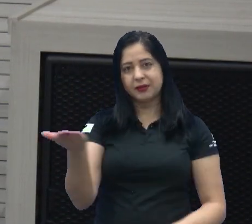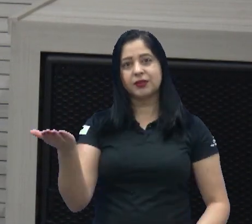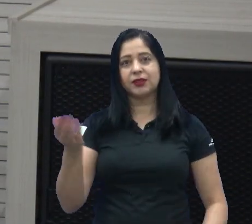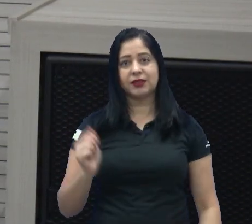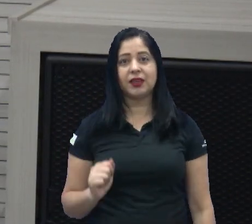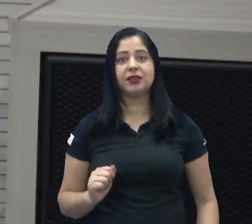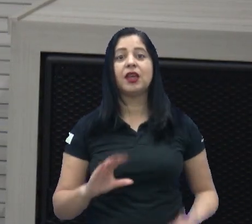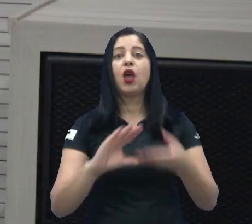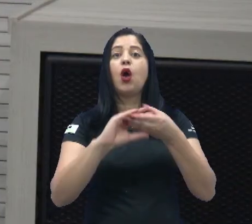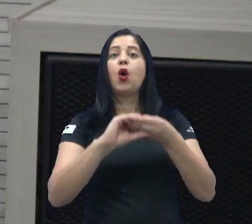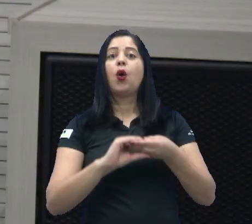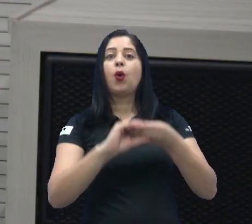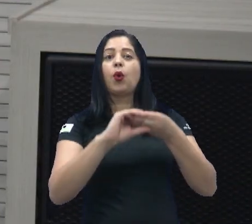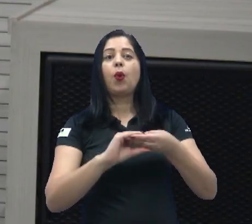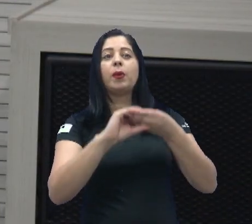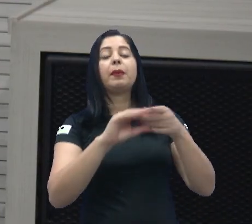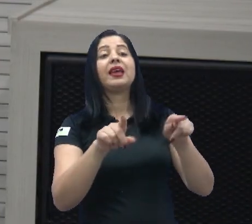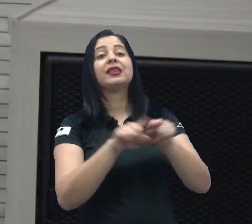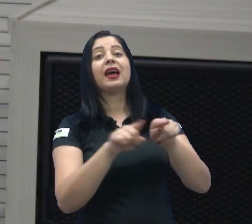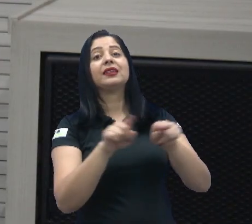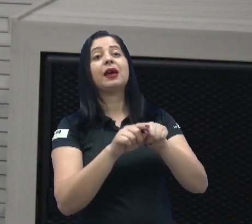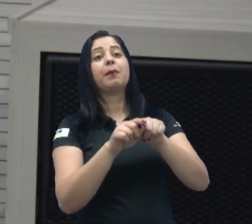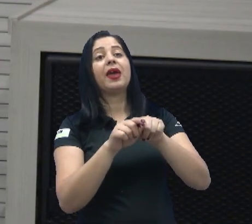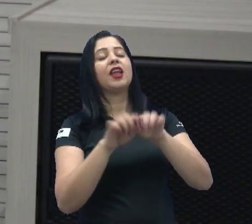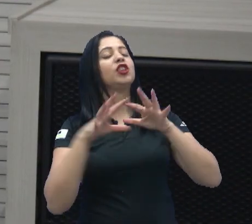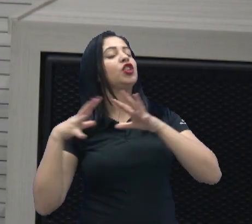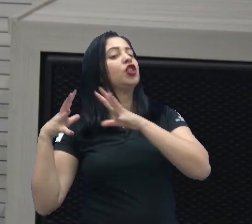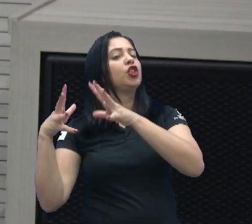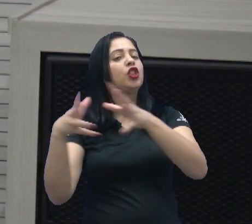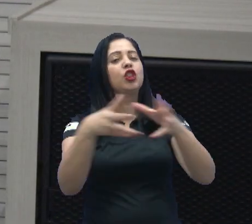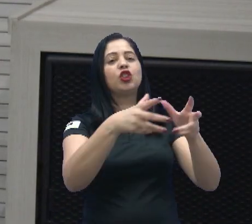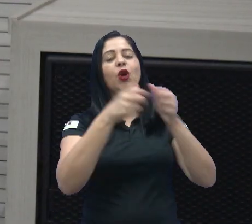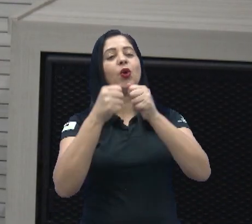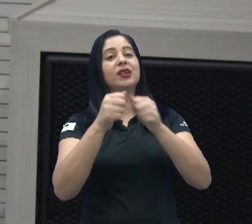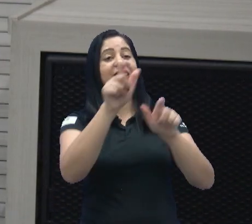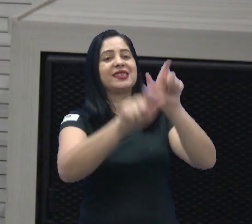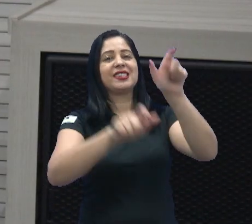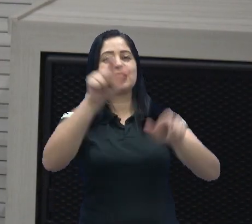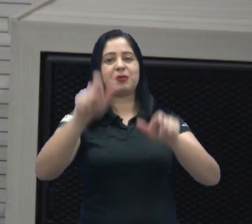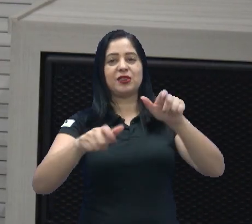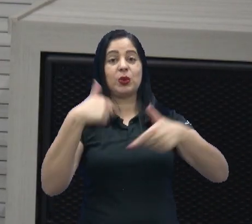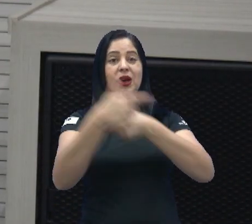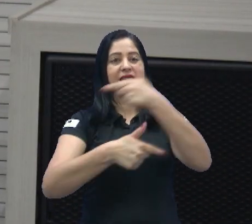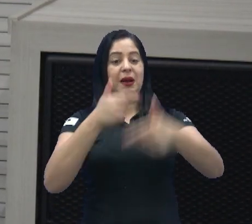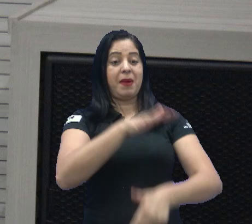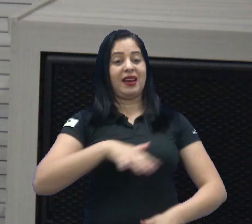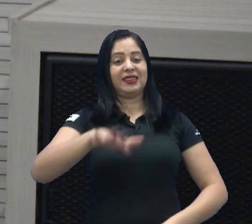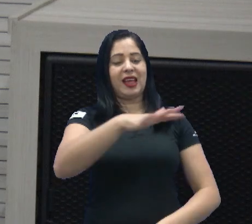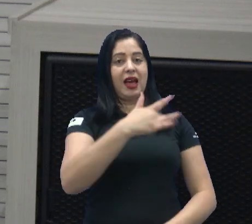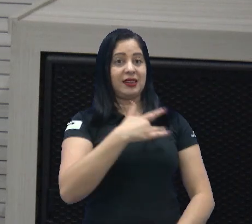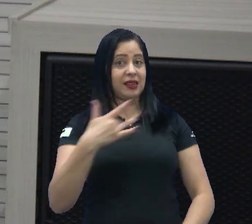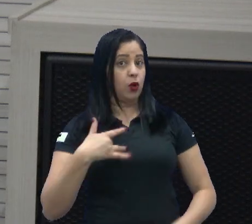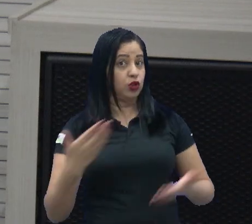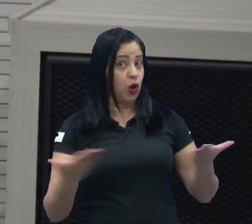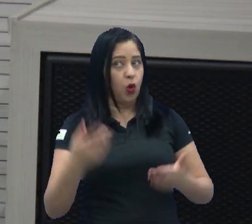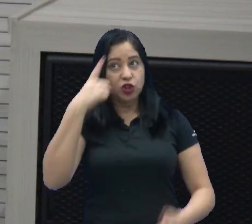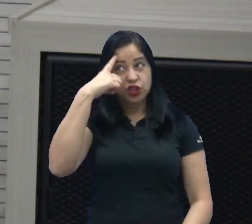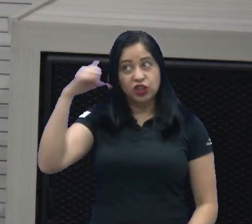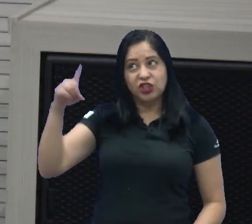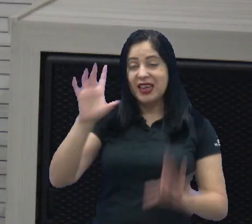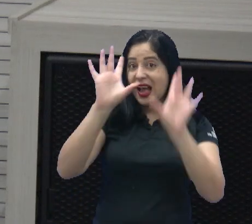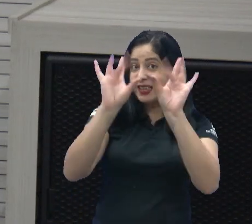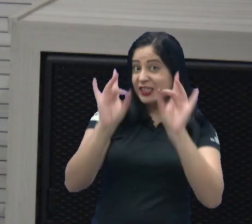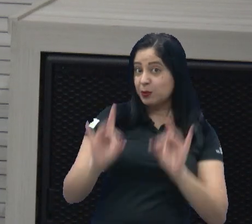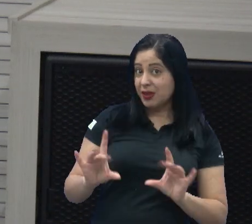cumprimentar hoje todos os agentes de saúde, que hoje é o Dia Nacional da Saúde, né, pessoal? Dia Nacional da Saúde. Então, nós temos